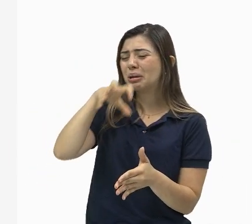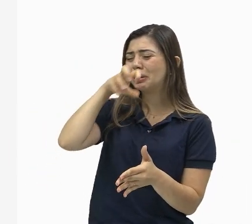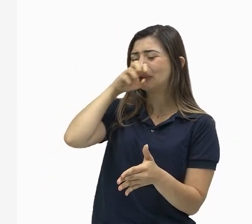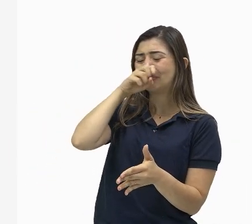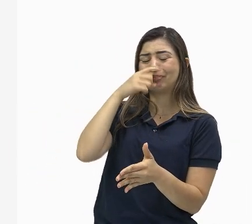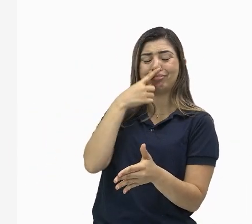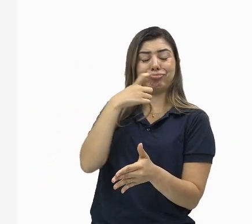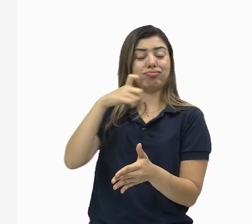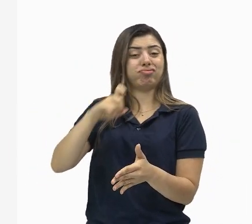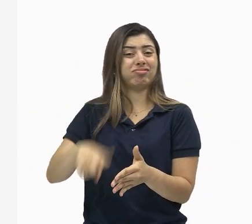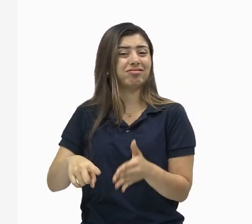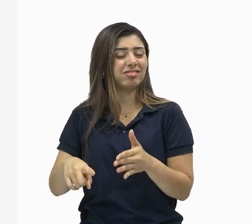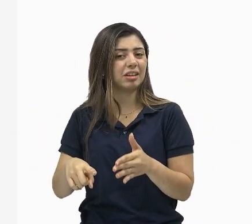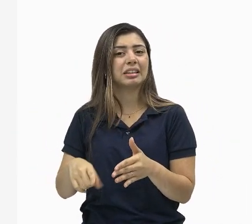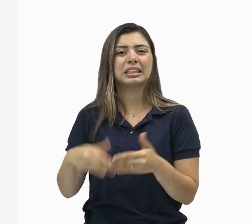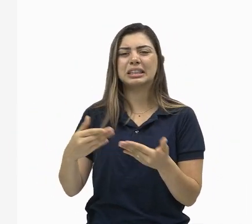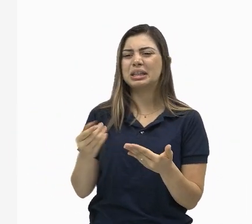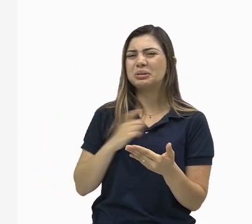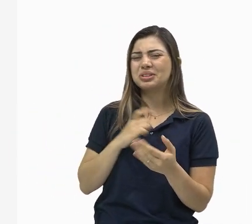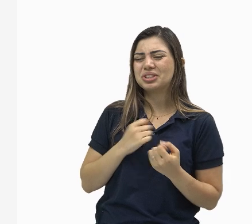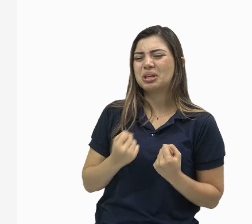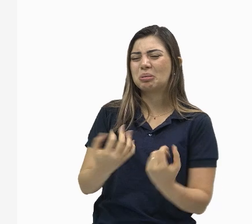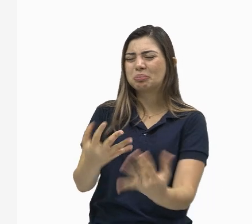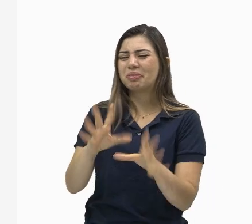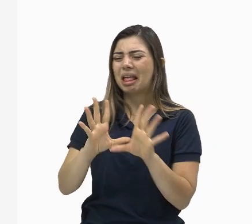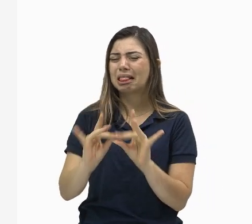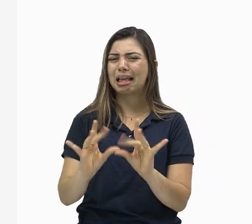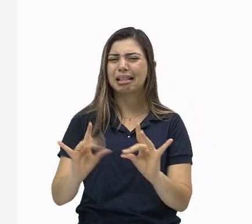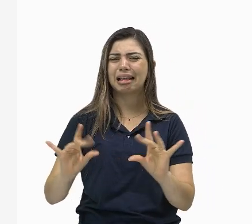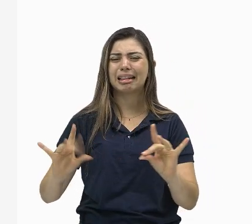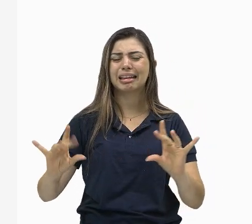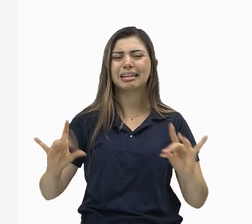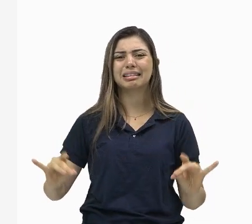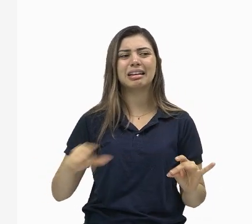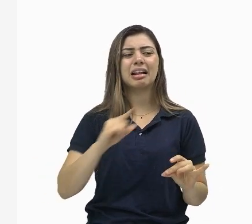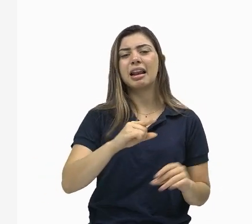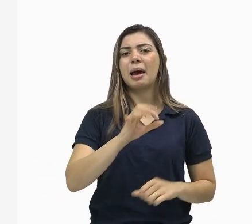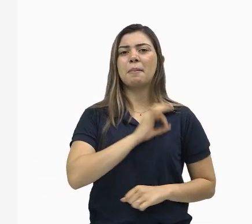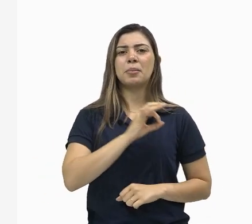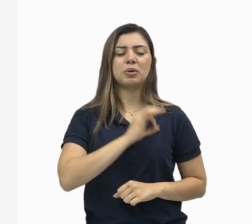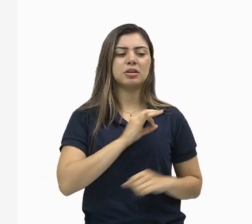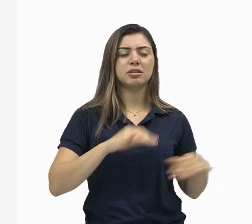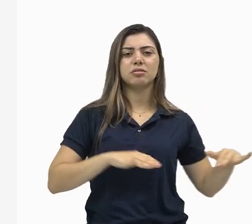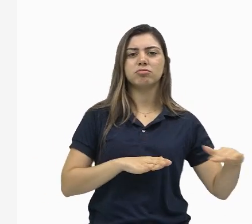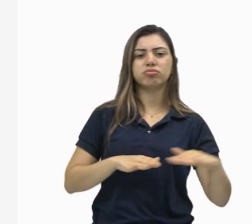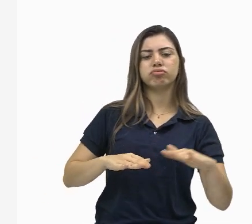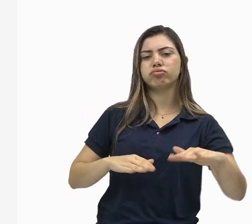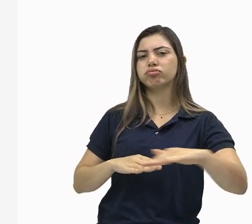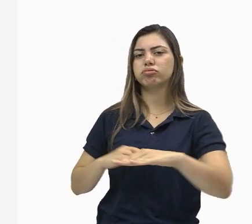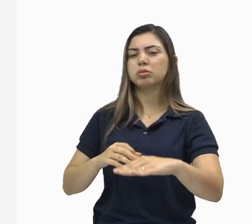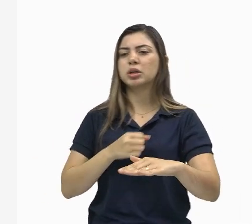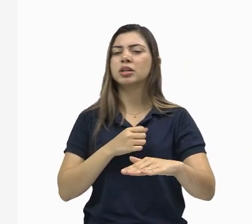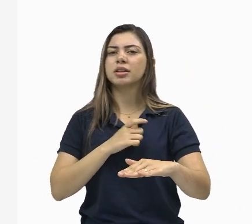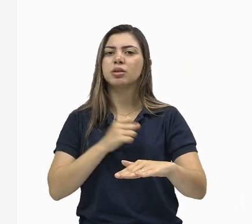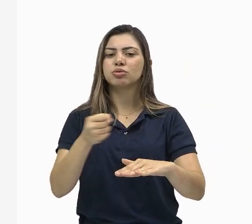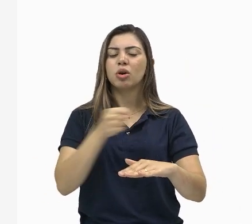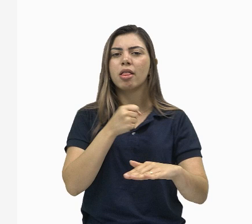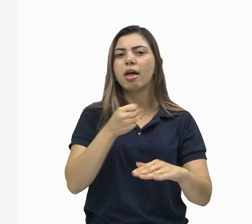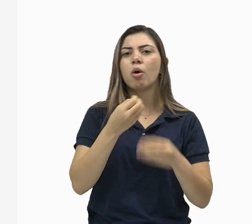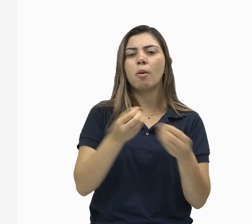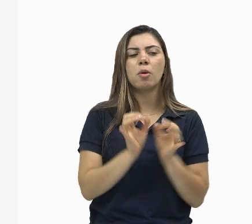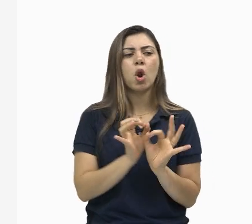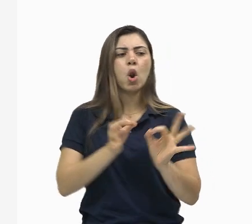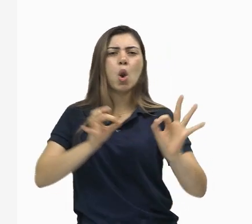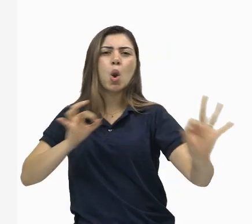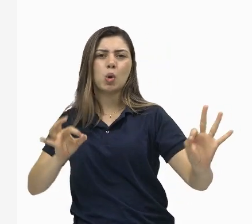rua e fazia um mapa escuro no barro seco. As viaturas da polícia e os carros dos jornais tinham estacionado 4